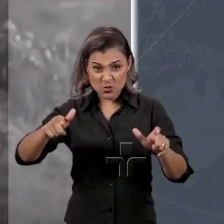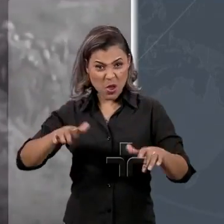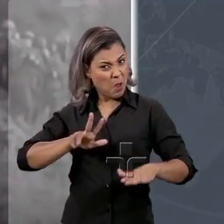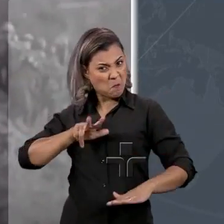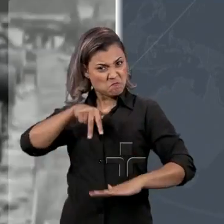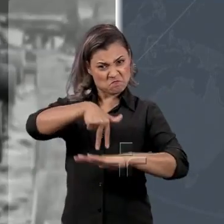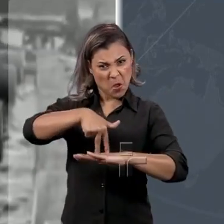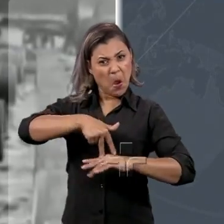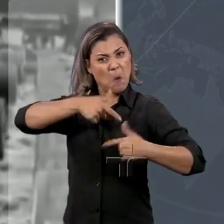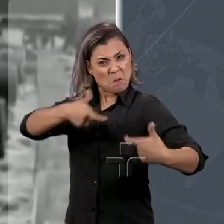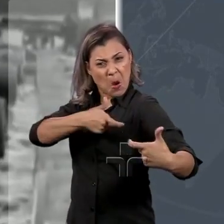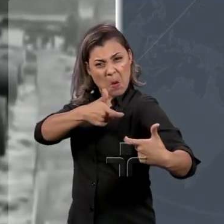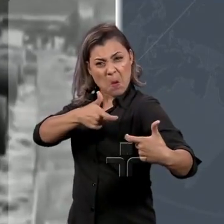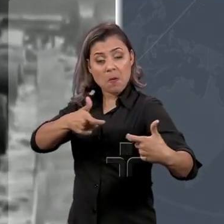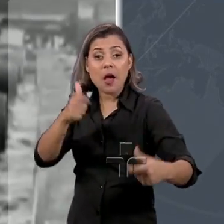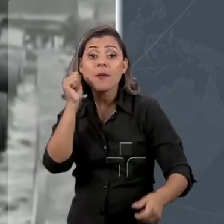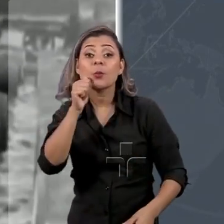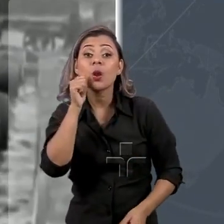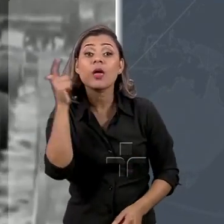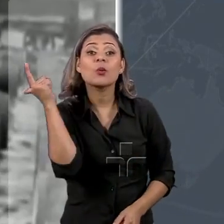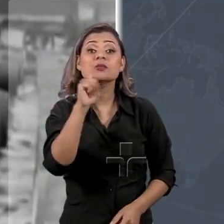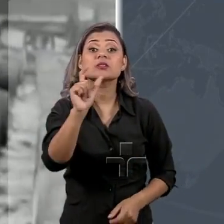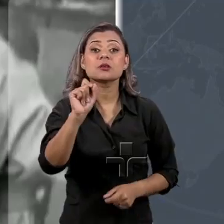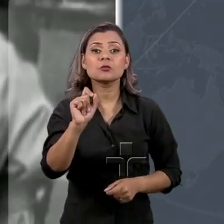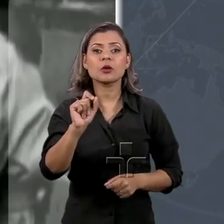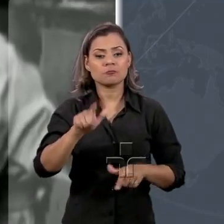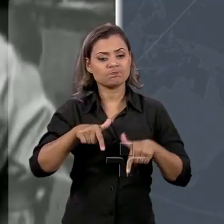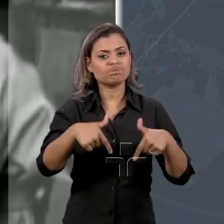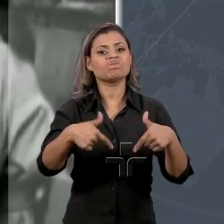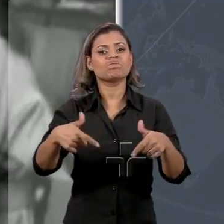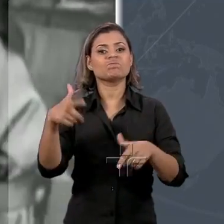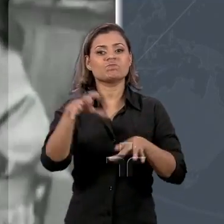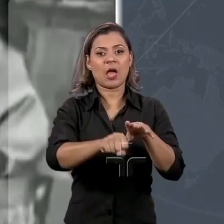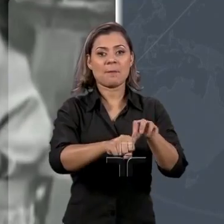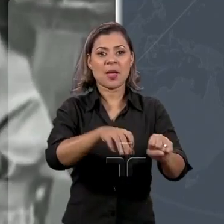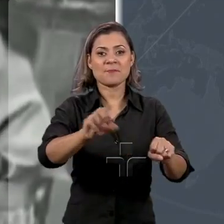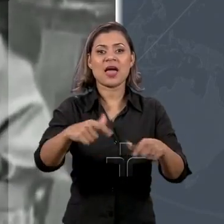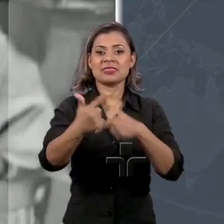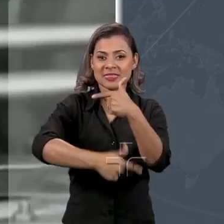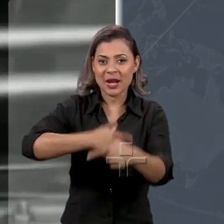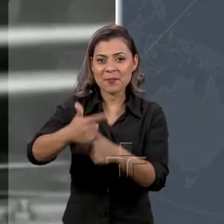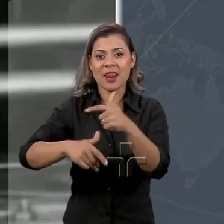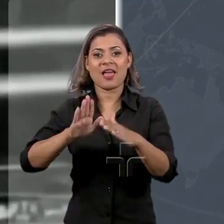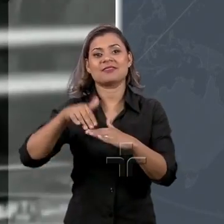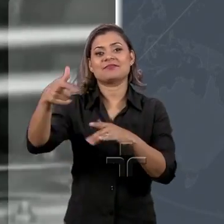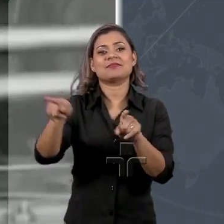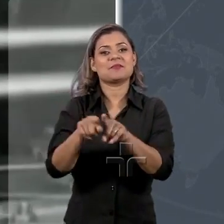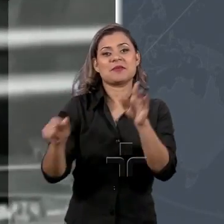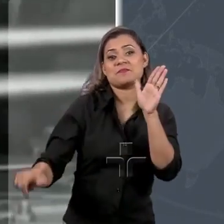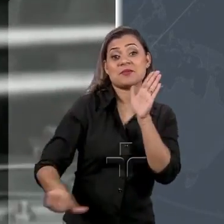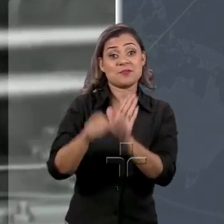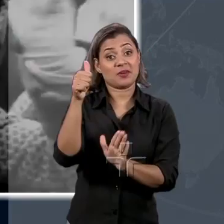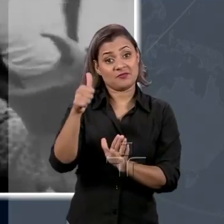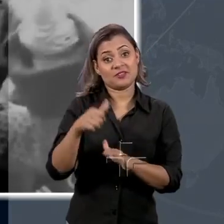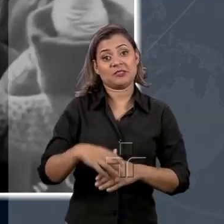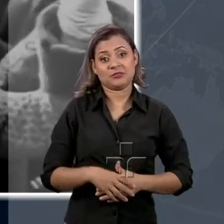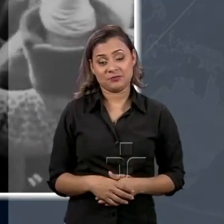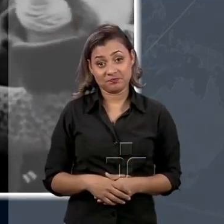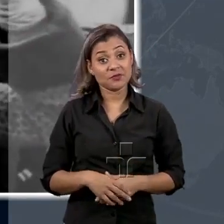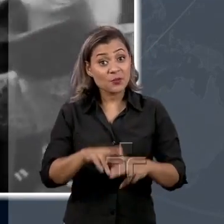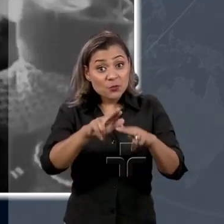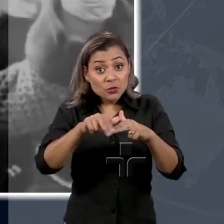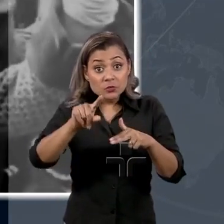de combate, muitas mulheres conquistaram mais espaço e tiveram a chance de trabalhar fora pela primeira vez. Foi